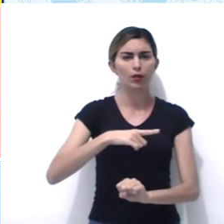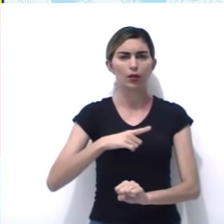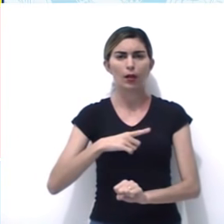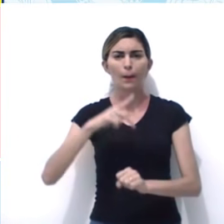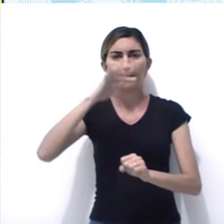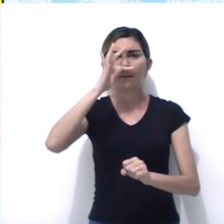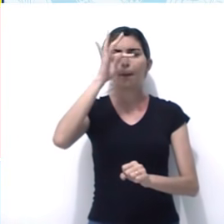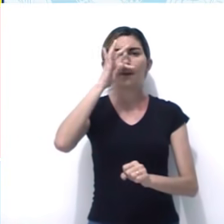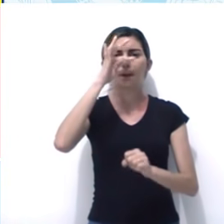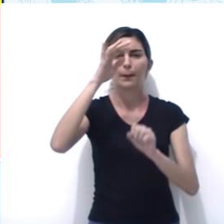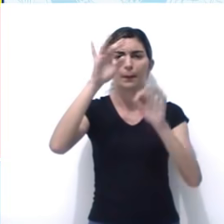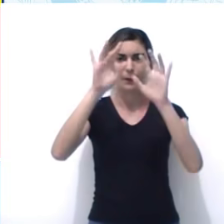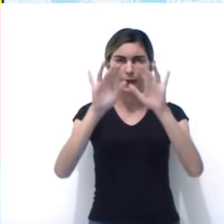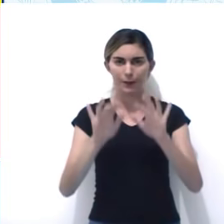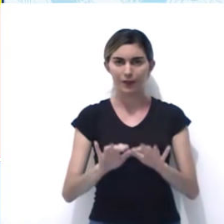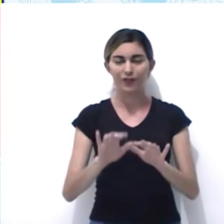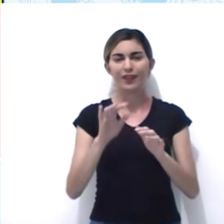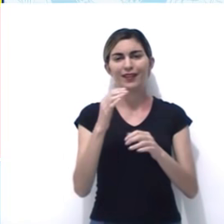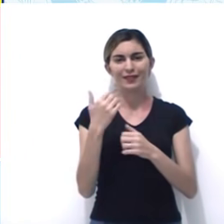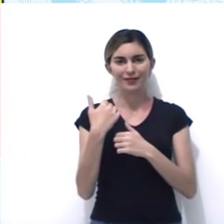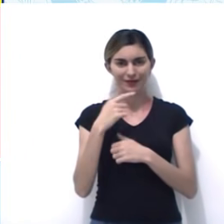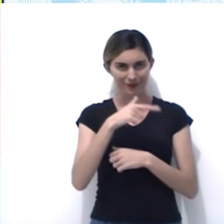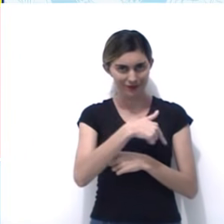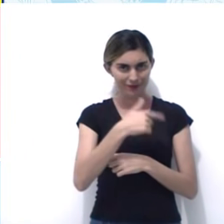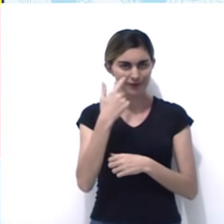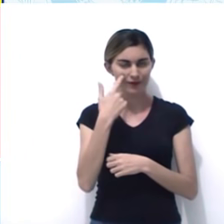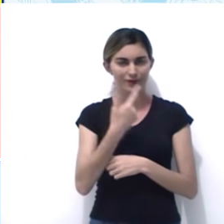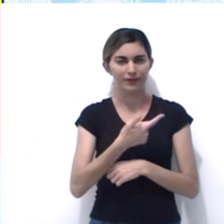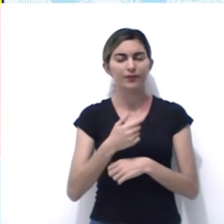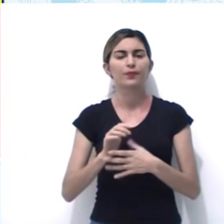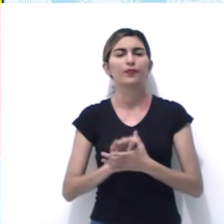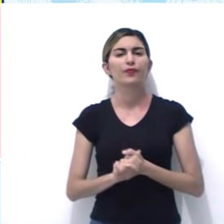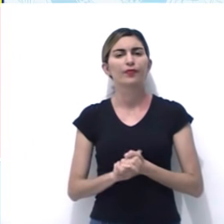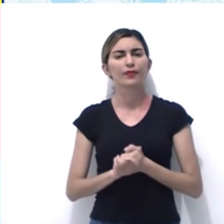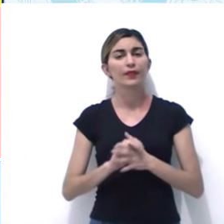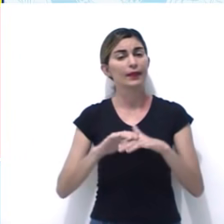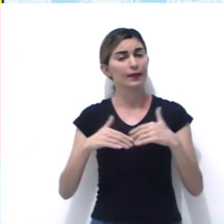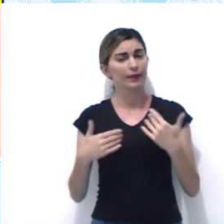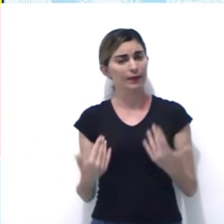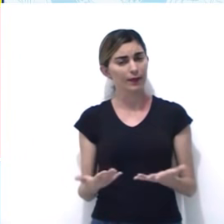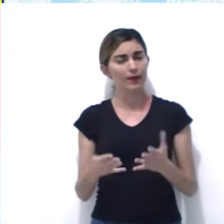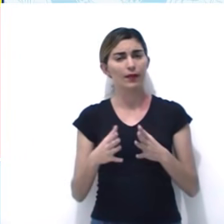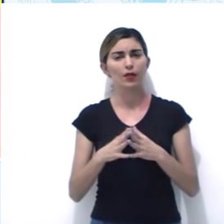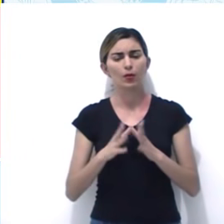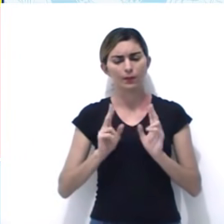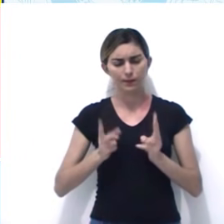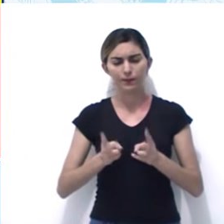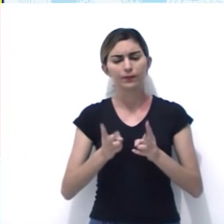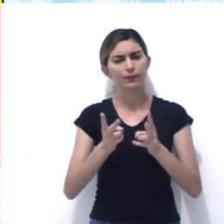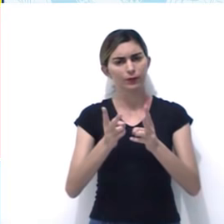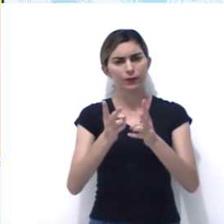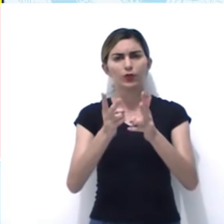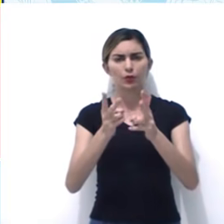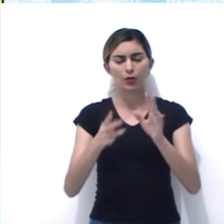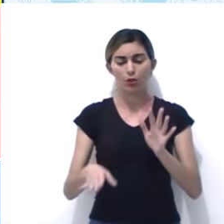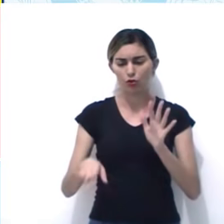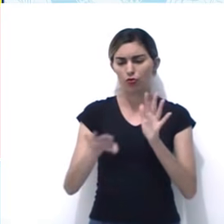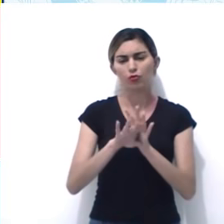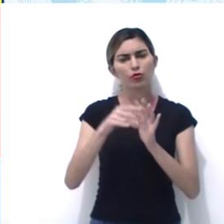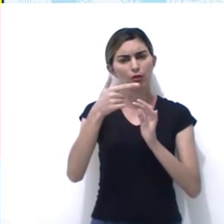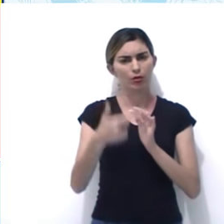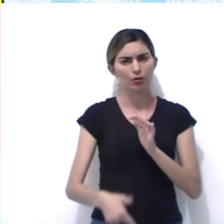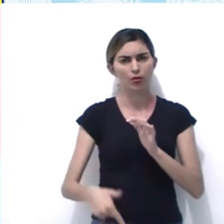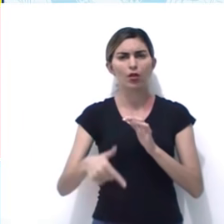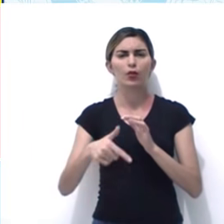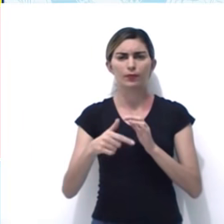o que está representado aí por esse símbolo oi e aí continua até chegar novamente a posição